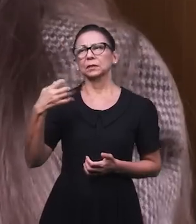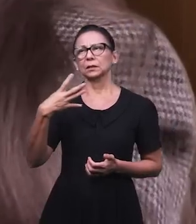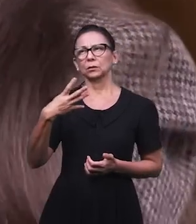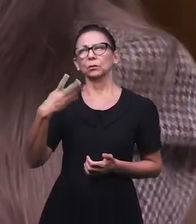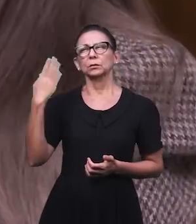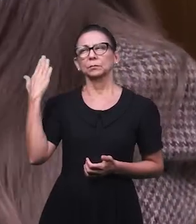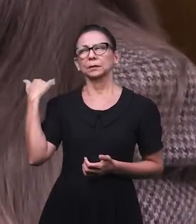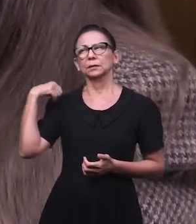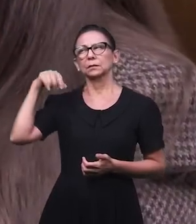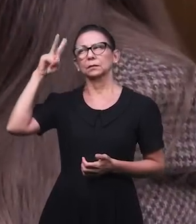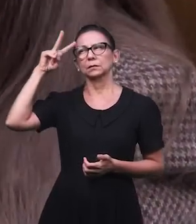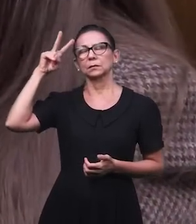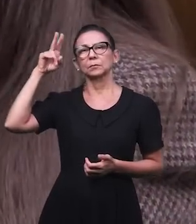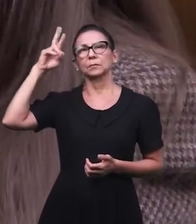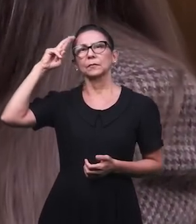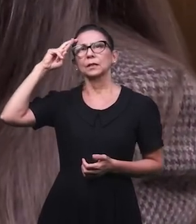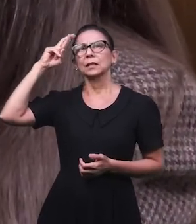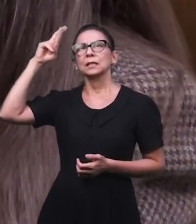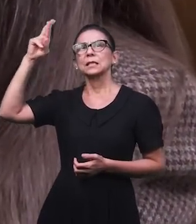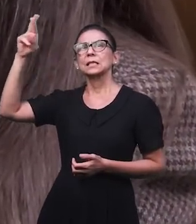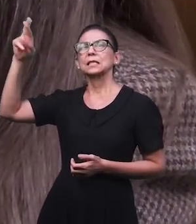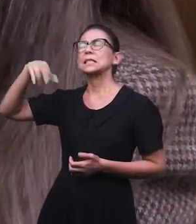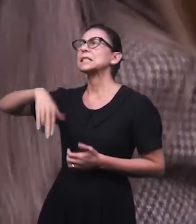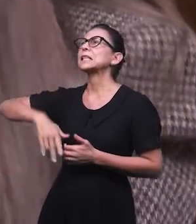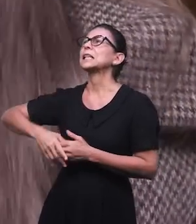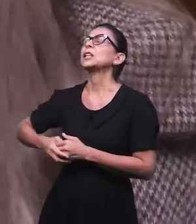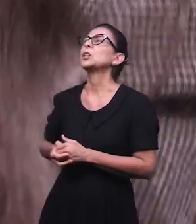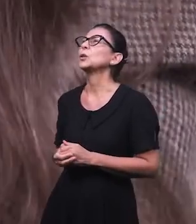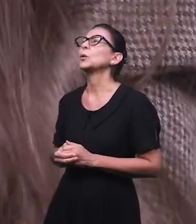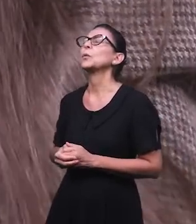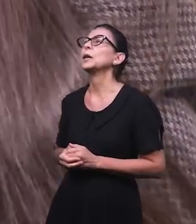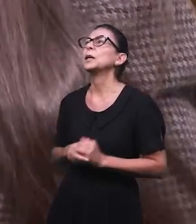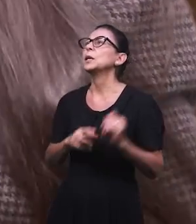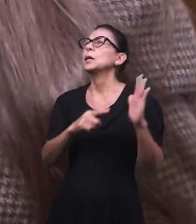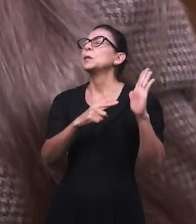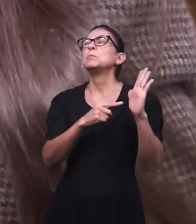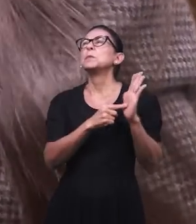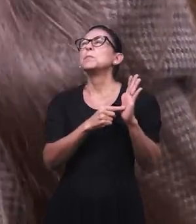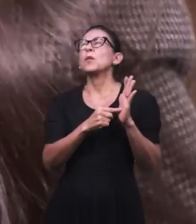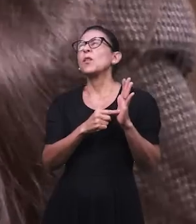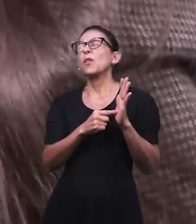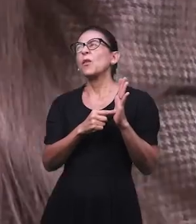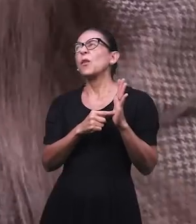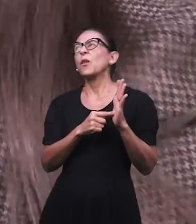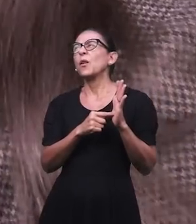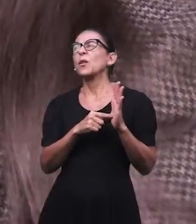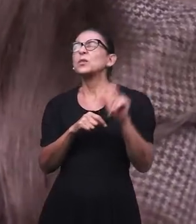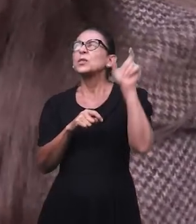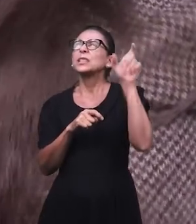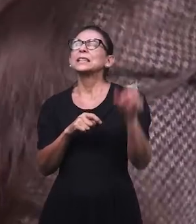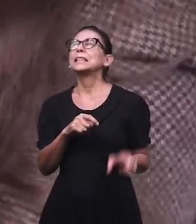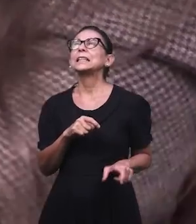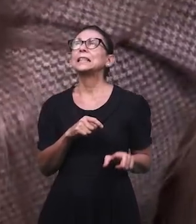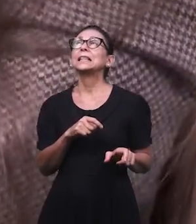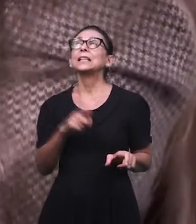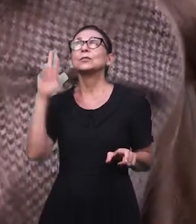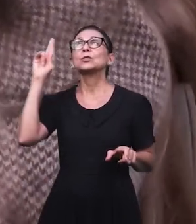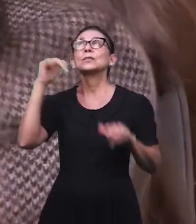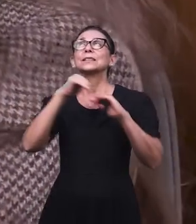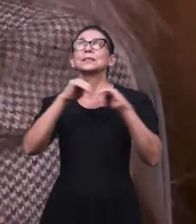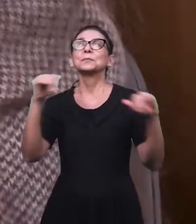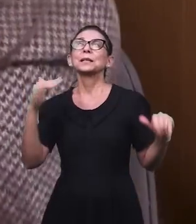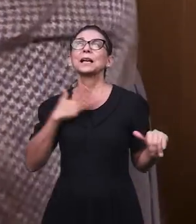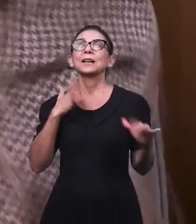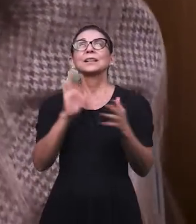14 anos. Eu lembro uma vez que eu falei, Senhor... Me mostra quem vai ser meu escolhido. Eu tava numa curiosidade gigantesca. Eu falei, quem será que o